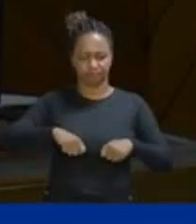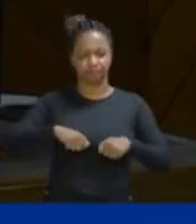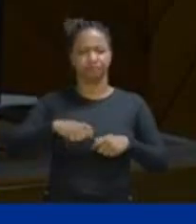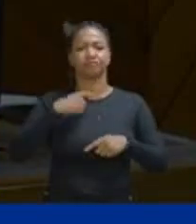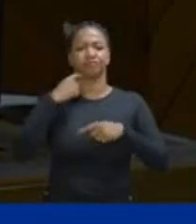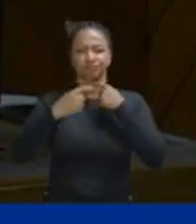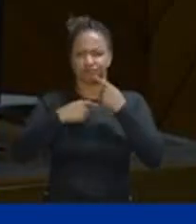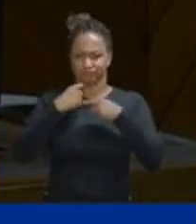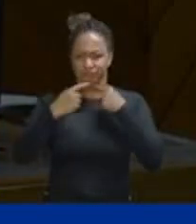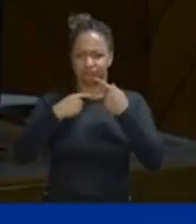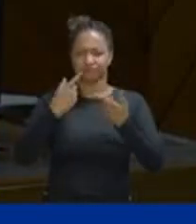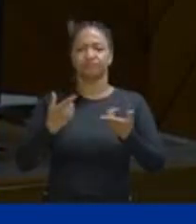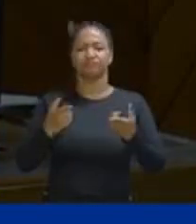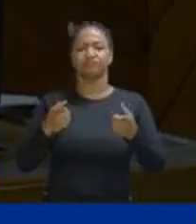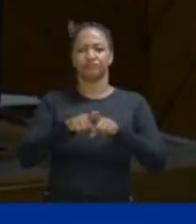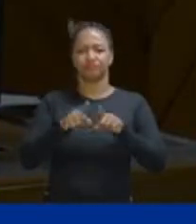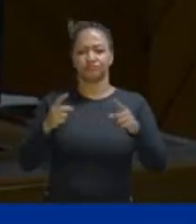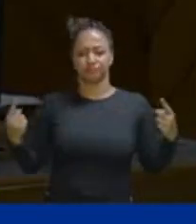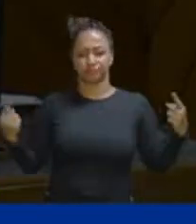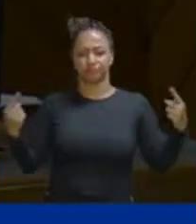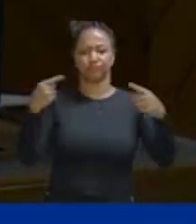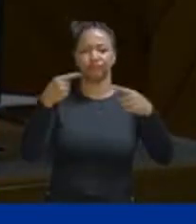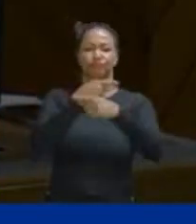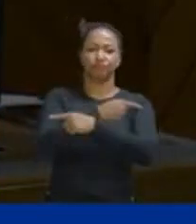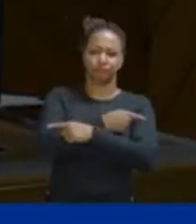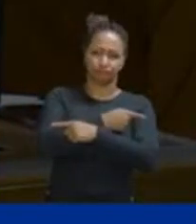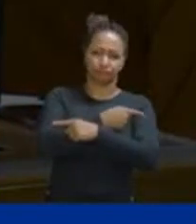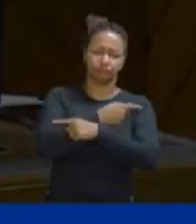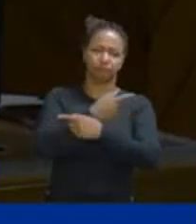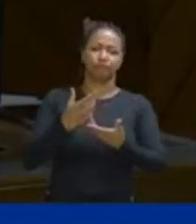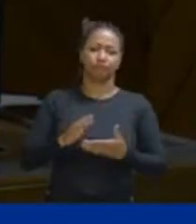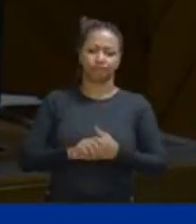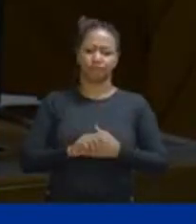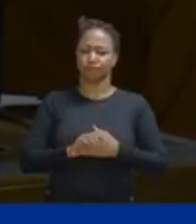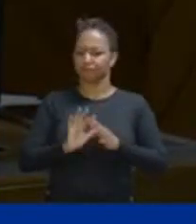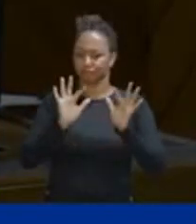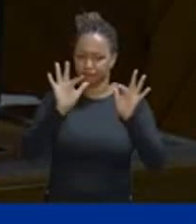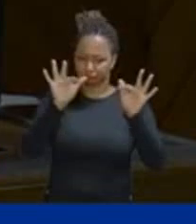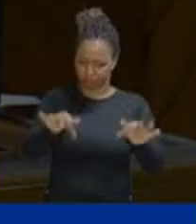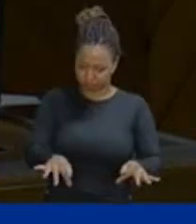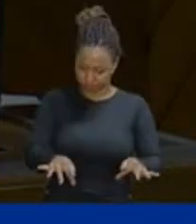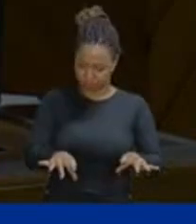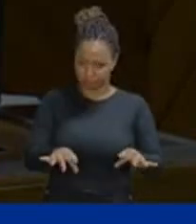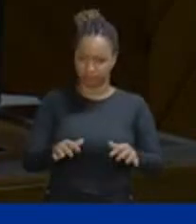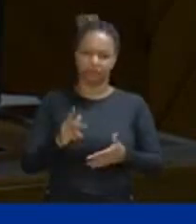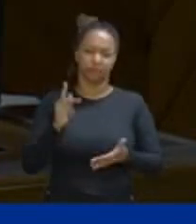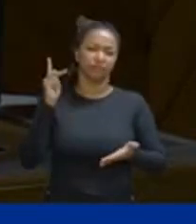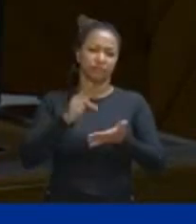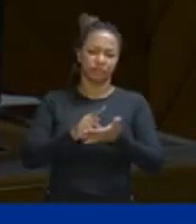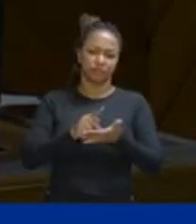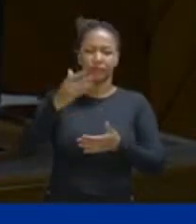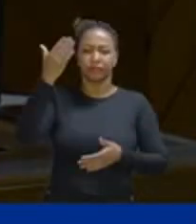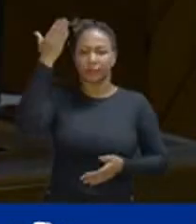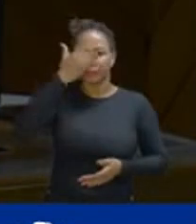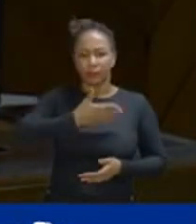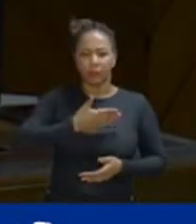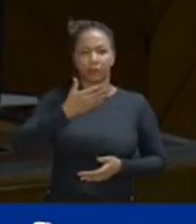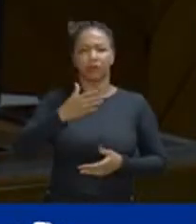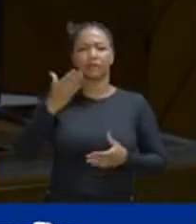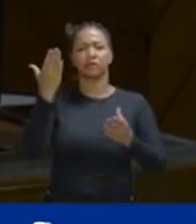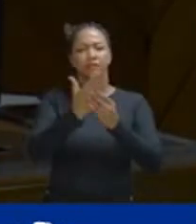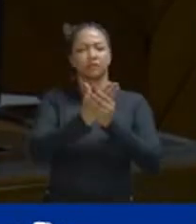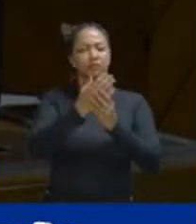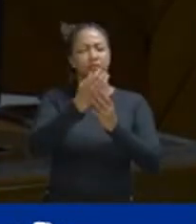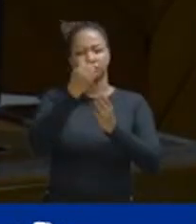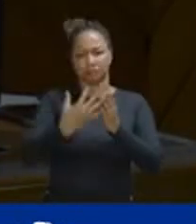de dúvida e contradição entre a conclusão e o fato. Fato é prova. Então, nos